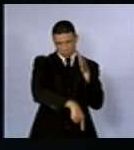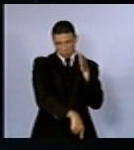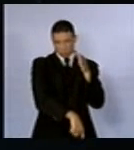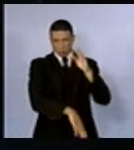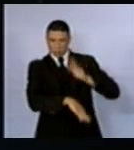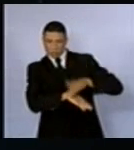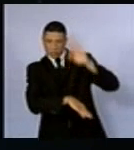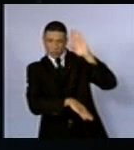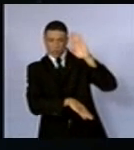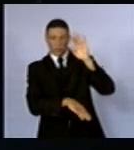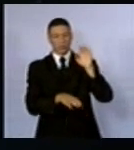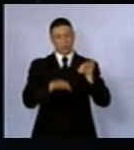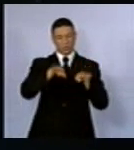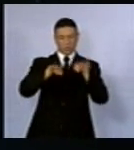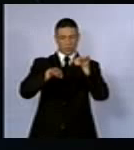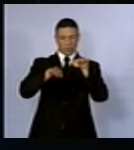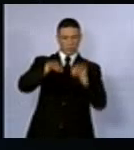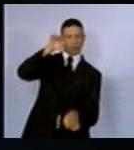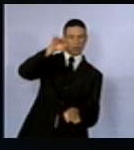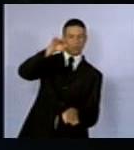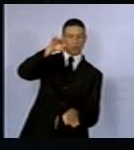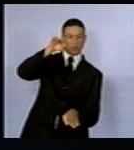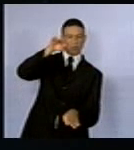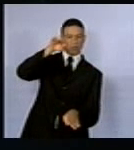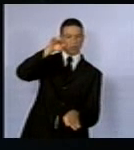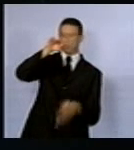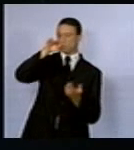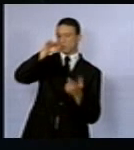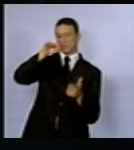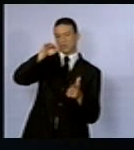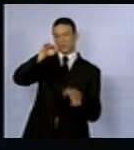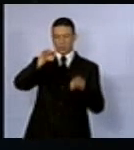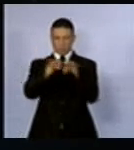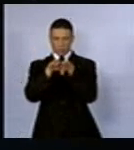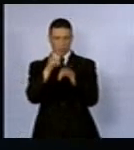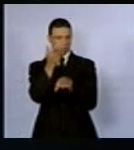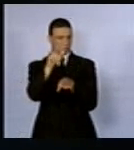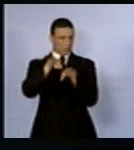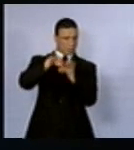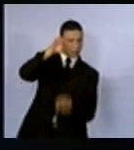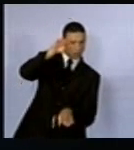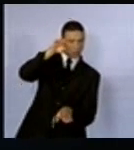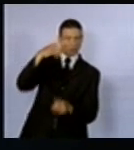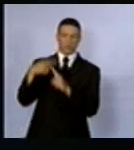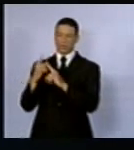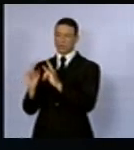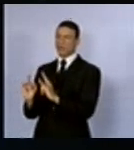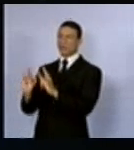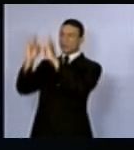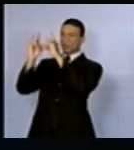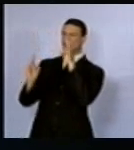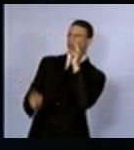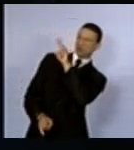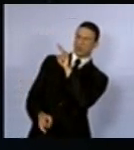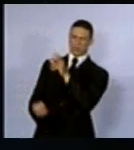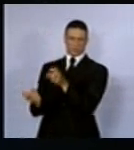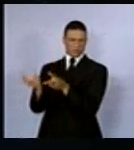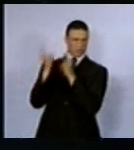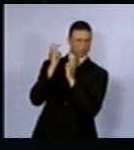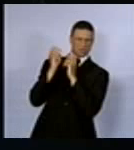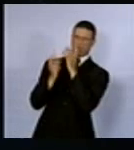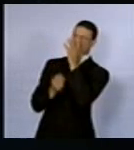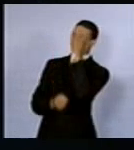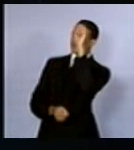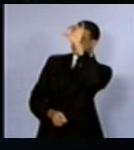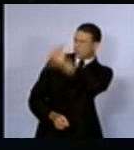ele desequilibra essa relação. As torres serão mais altas, o impacto visual será pior. E nós